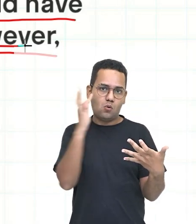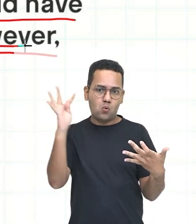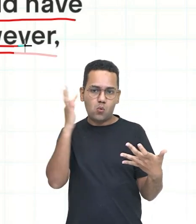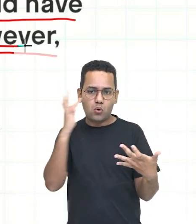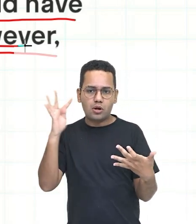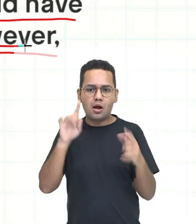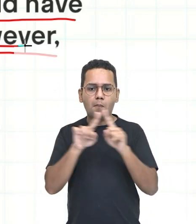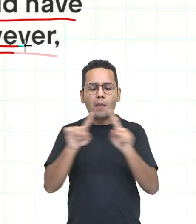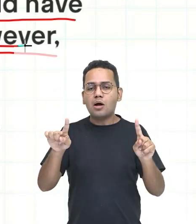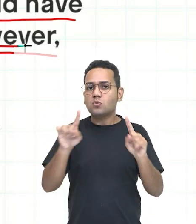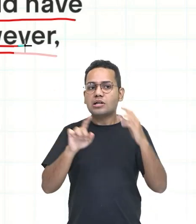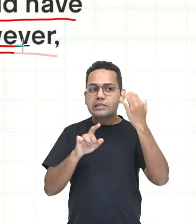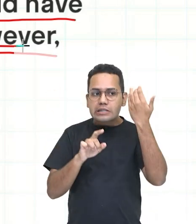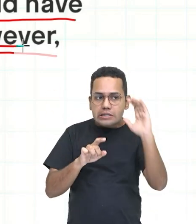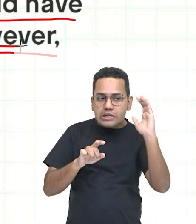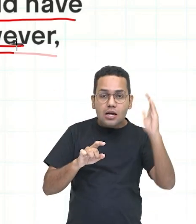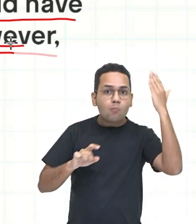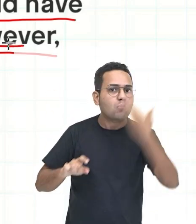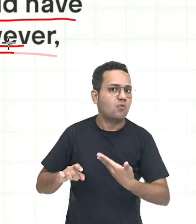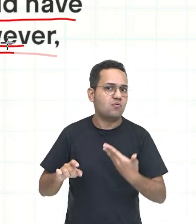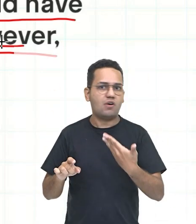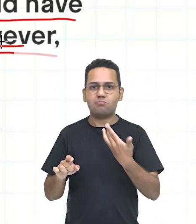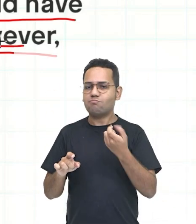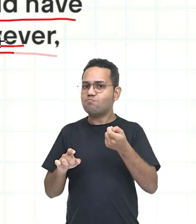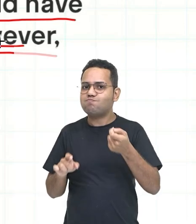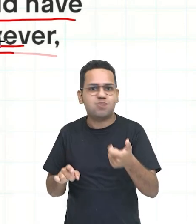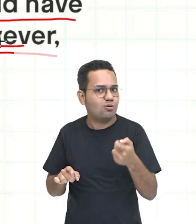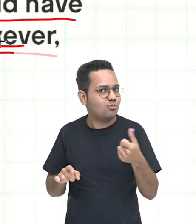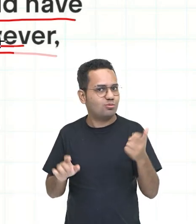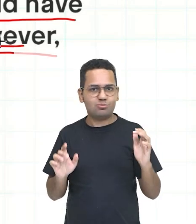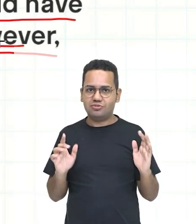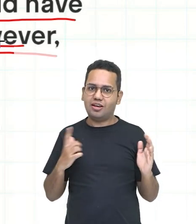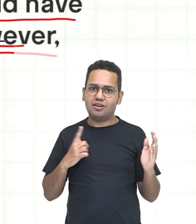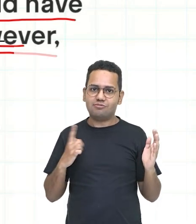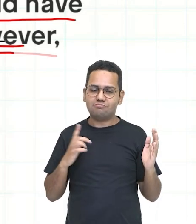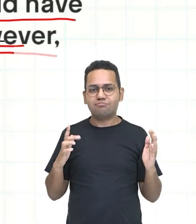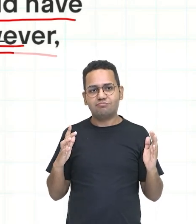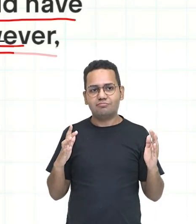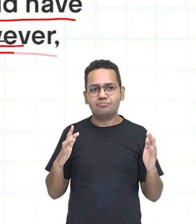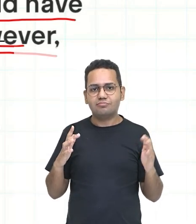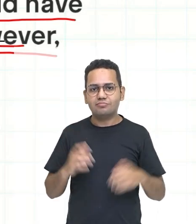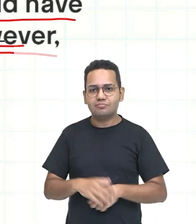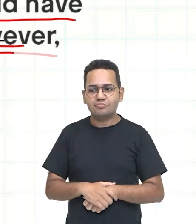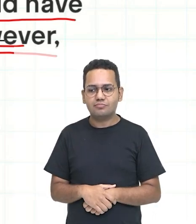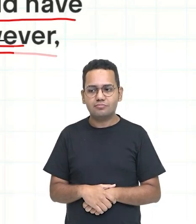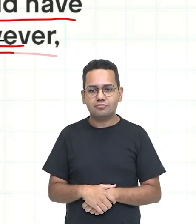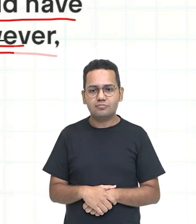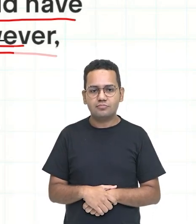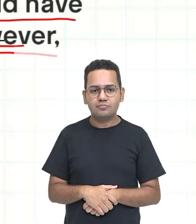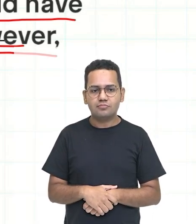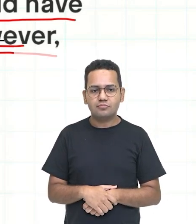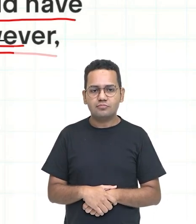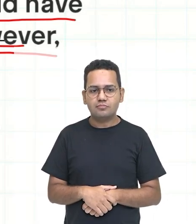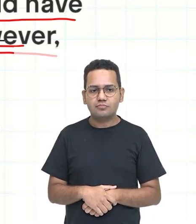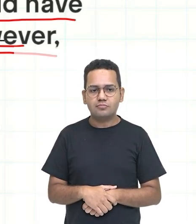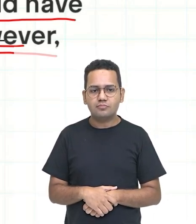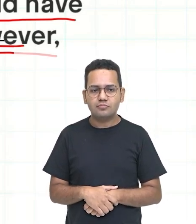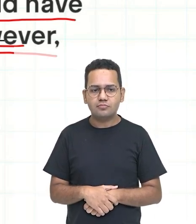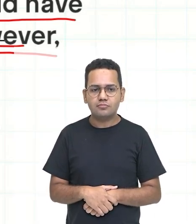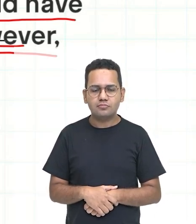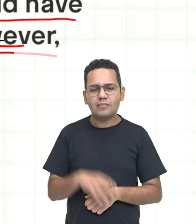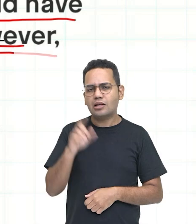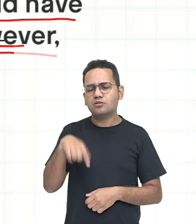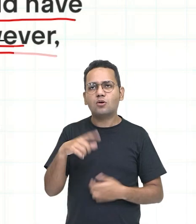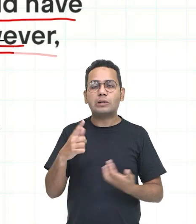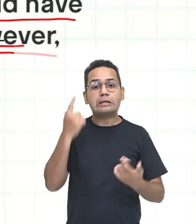estabelecida. Então, existe essa teoria, mas de concreto se tem muito pouco, o que serve, então, para especulação e,